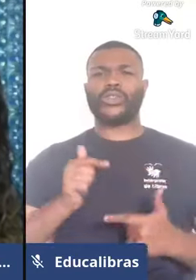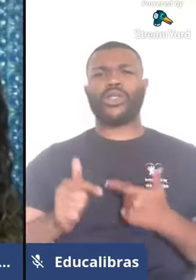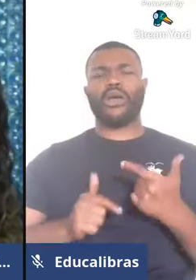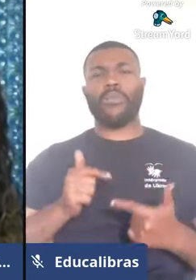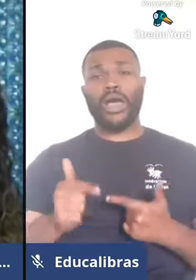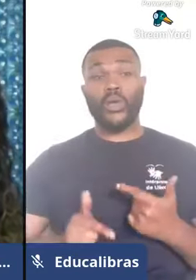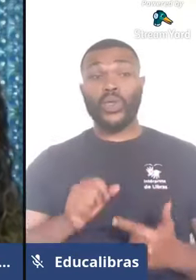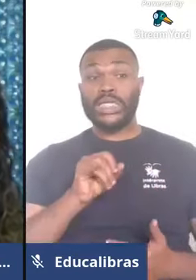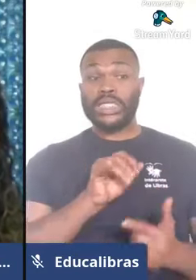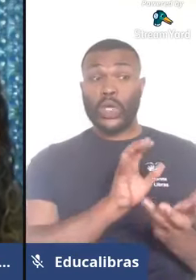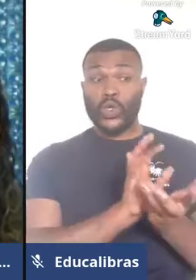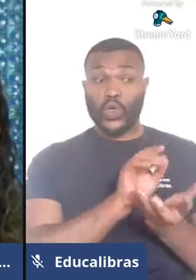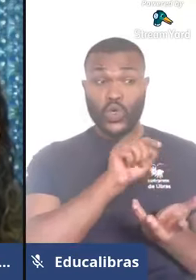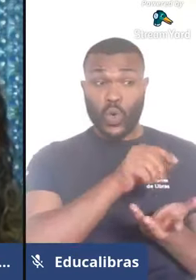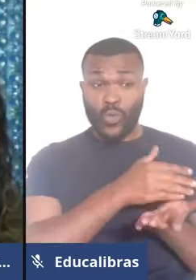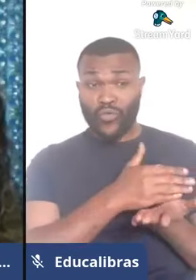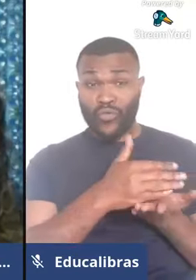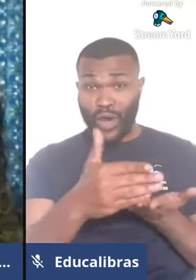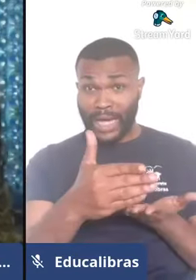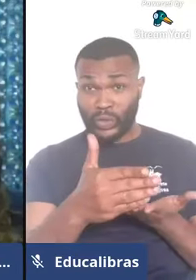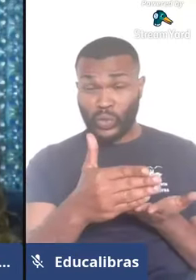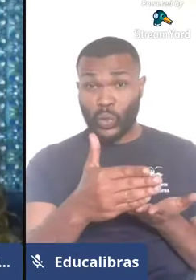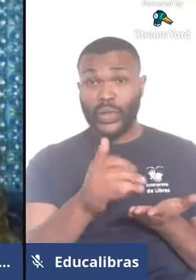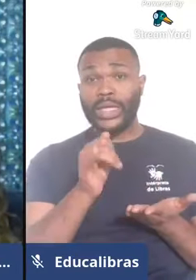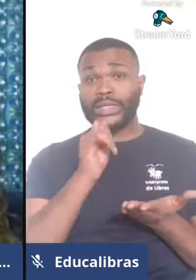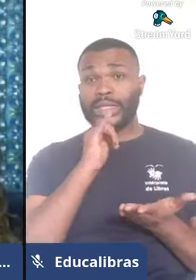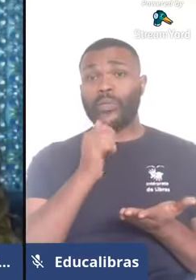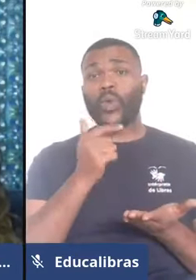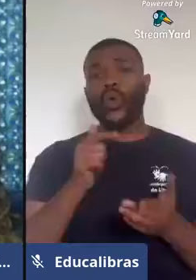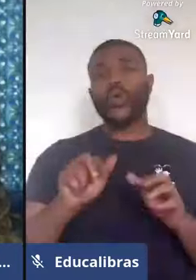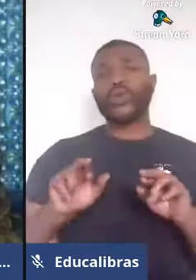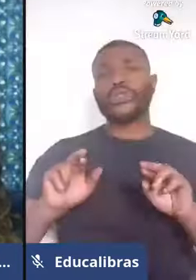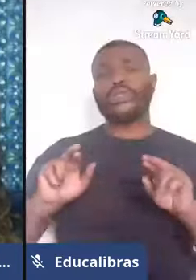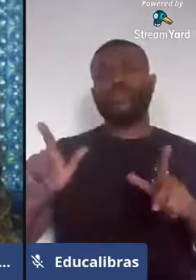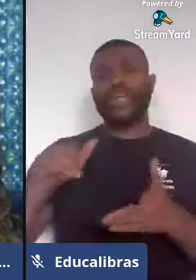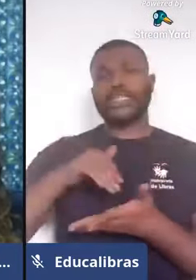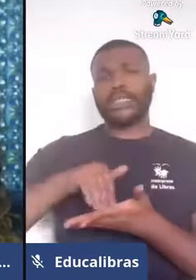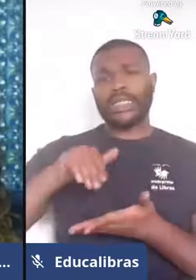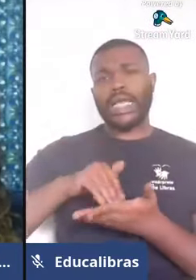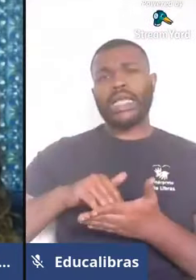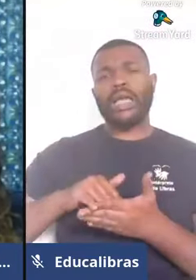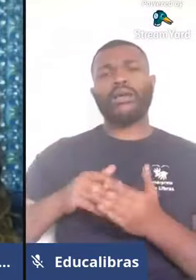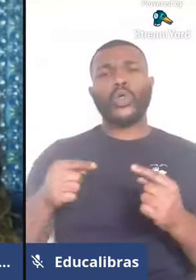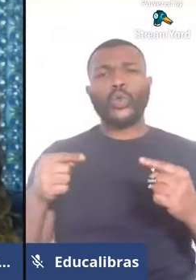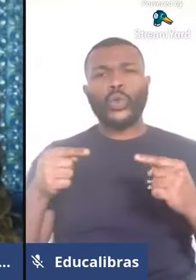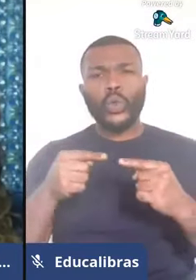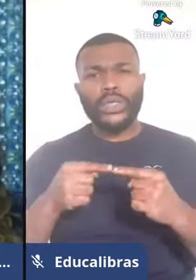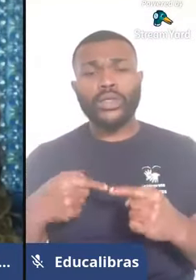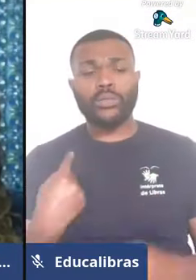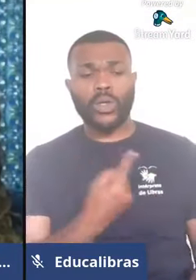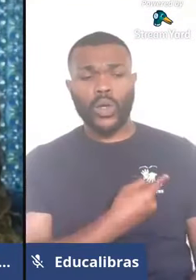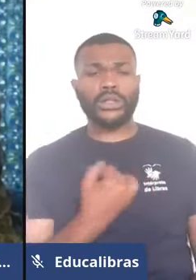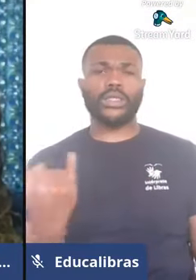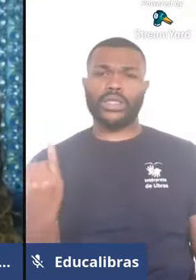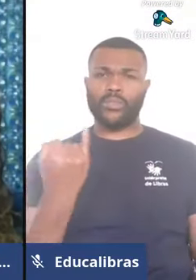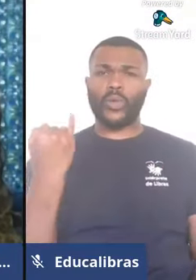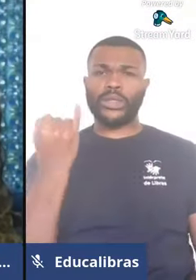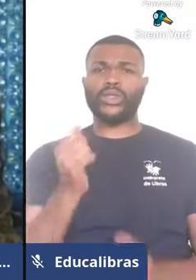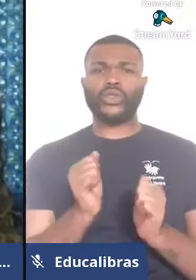no começo ter que se submeter a uma outra pasta diferente, mas para a gente foi muito importante tê-los por perto,